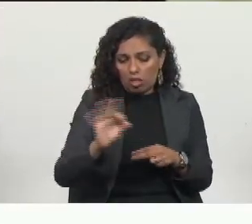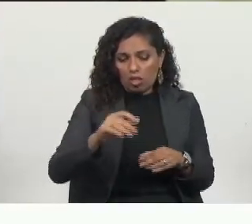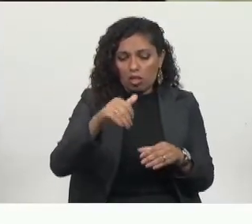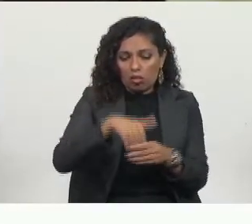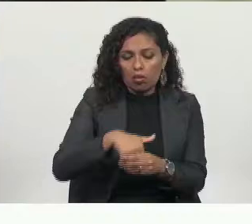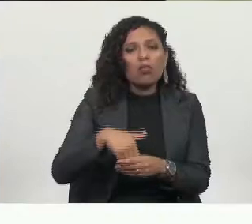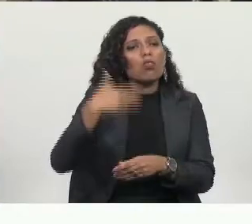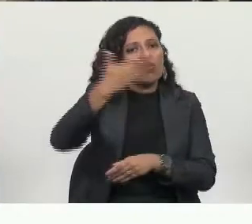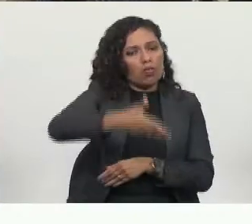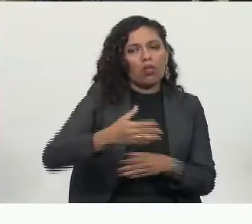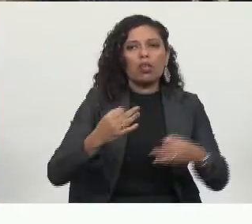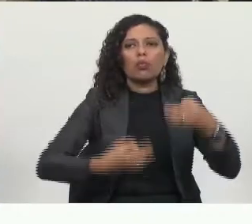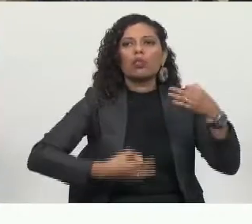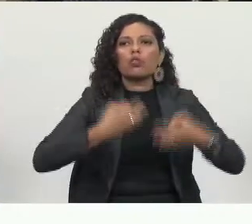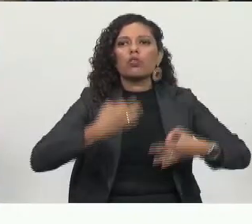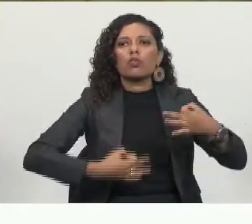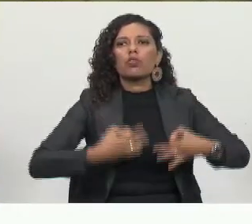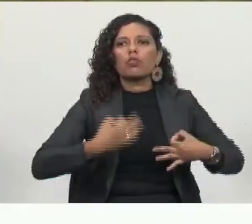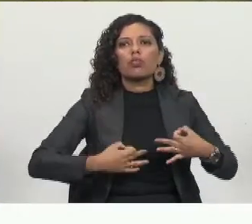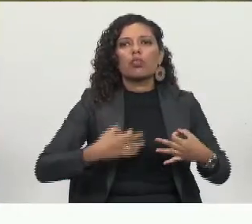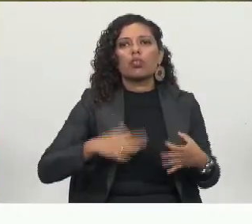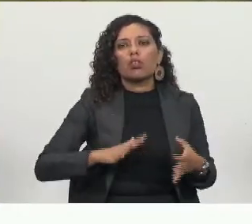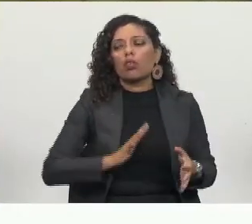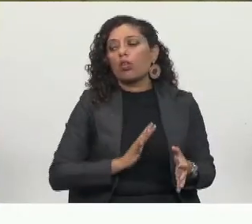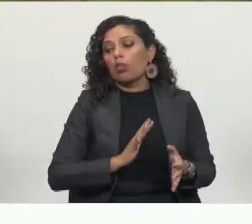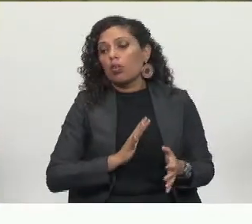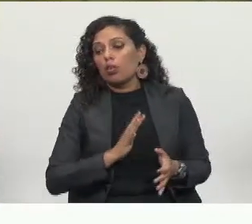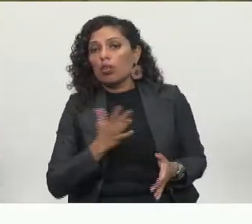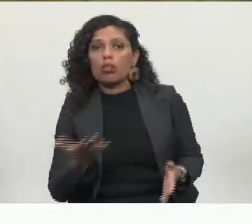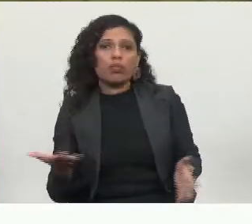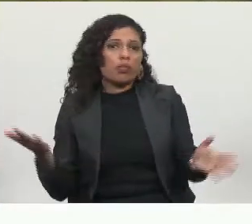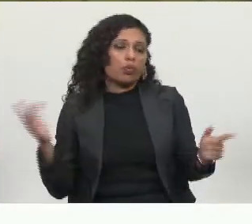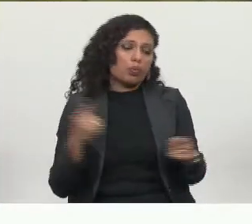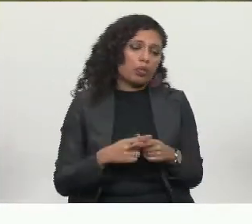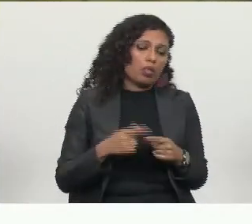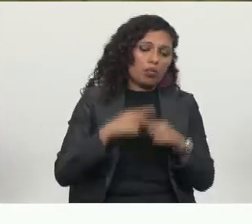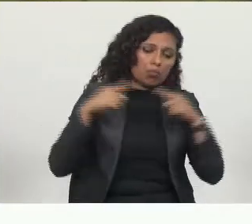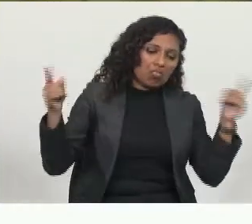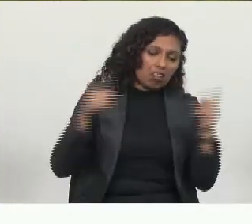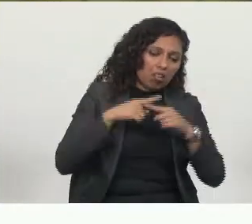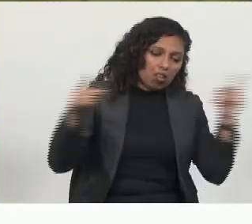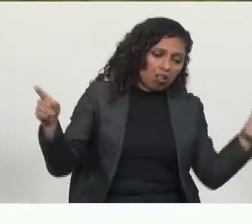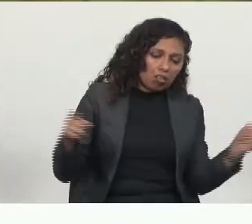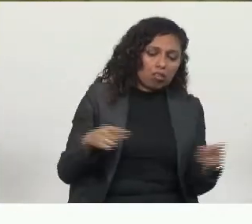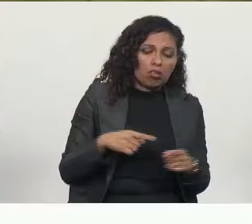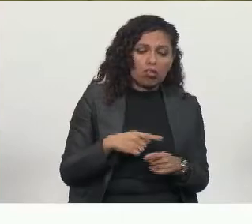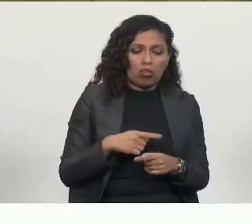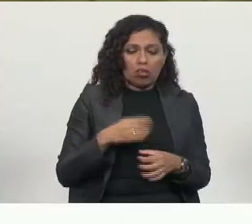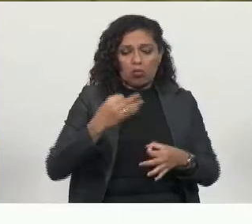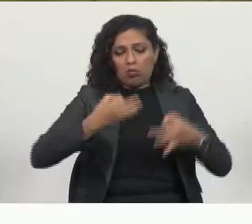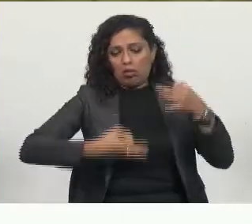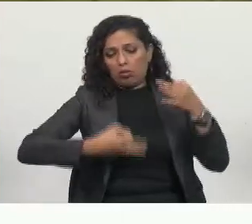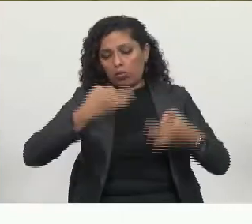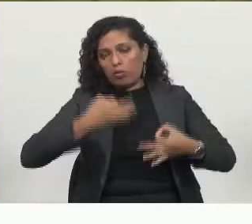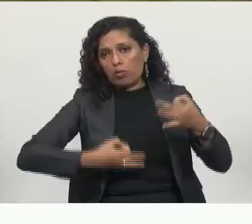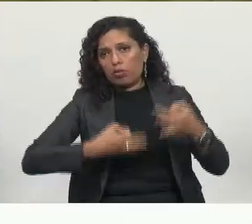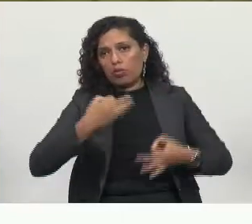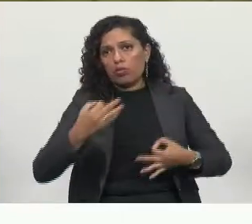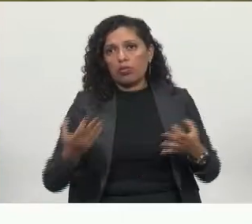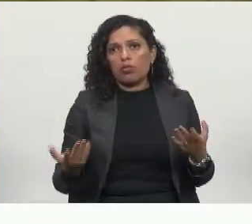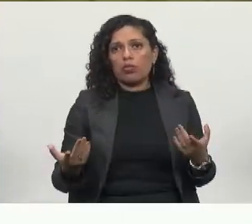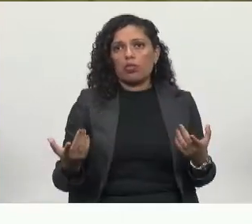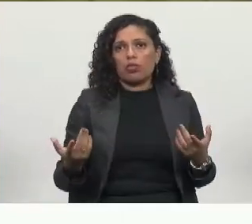recorrem ao judiciário. Que é uma pena, né, deputado? Porque reclamam tanto da interferência, né? Da judicialização das